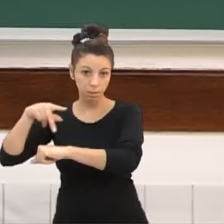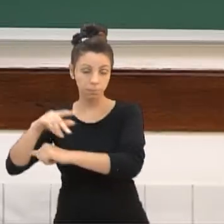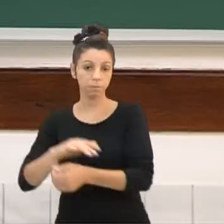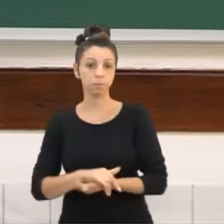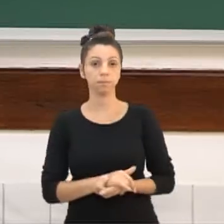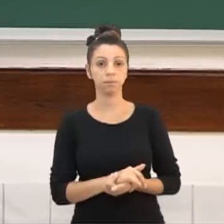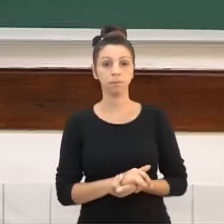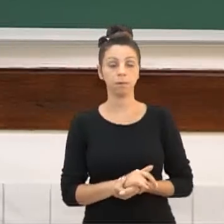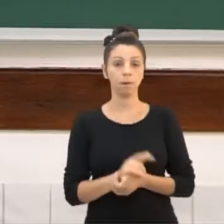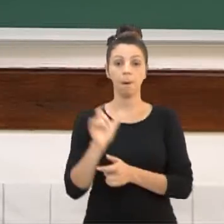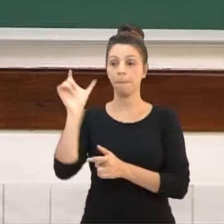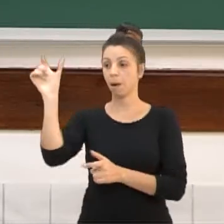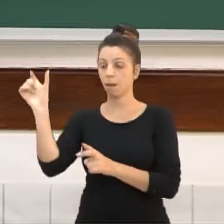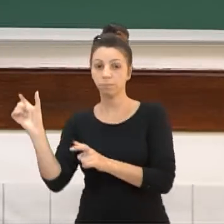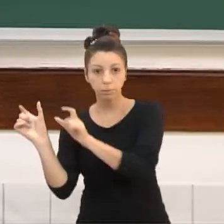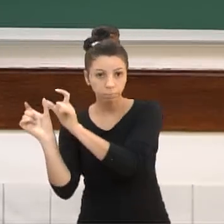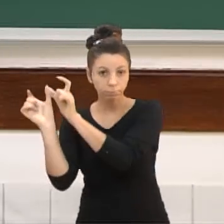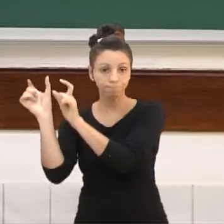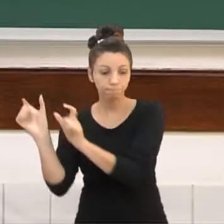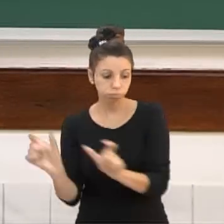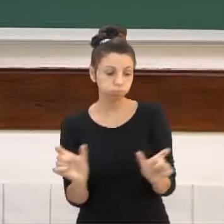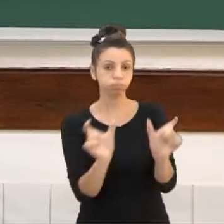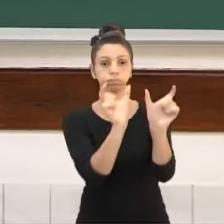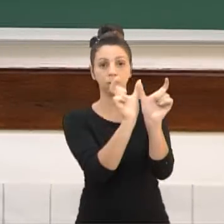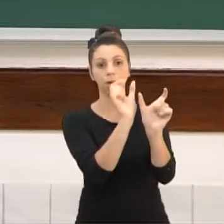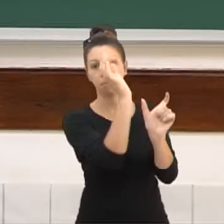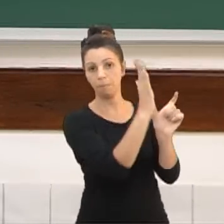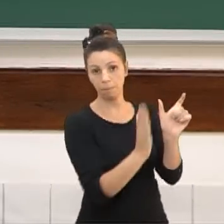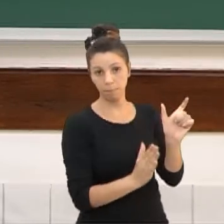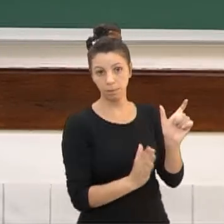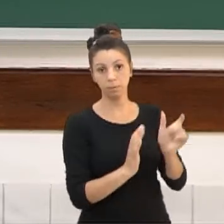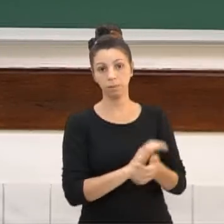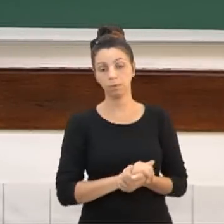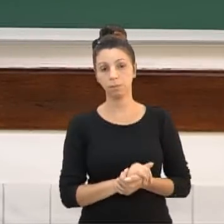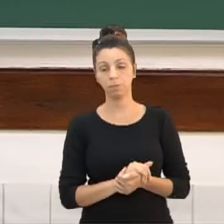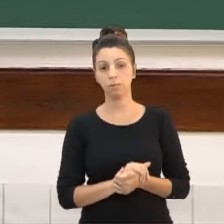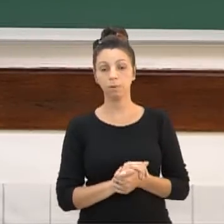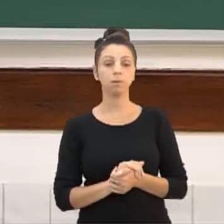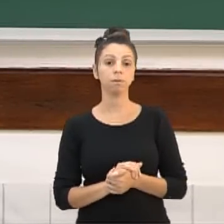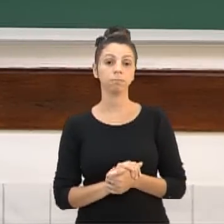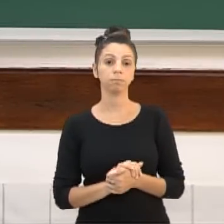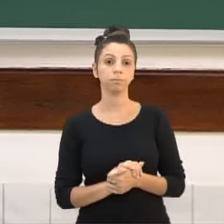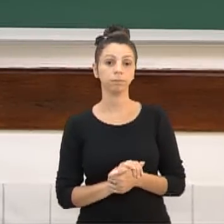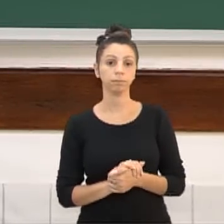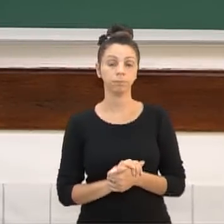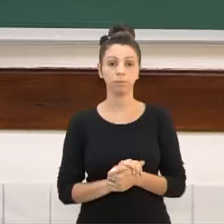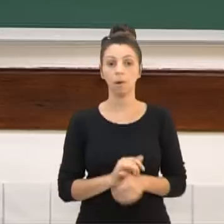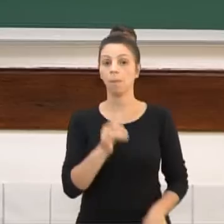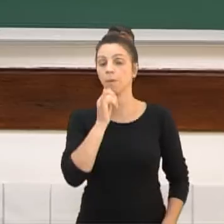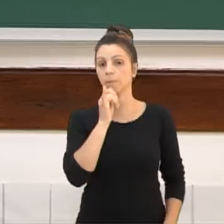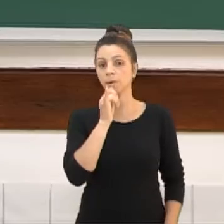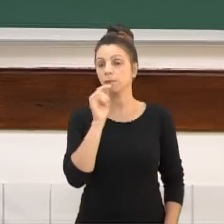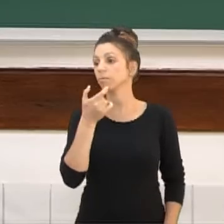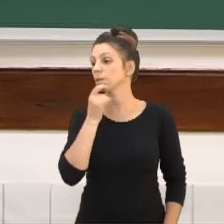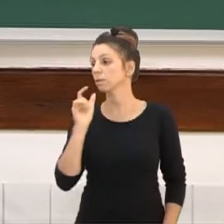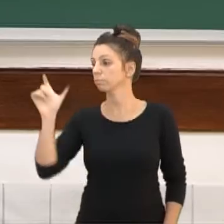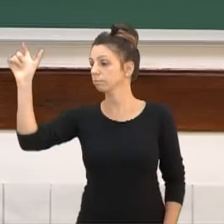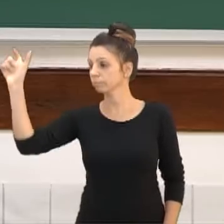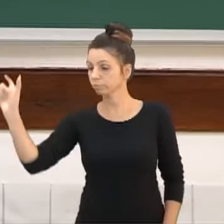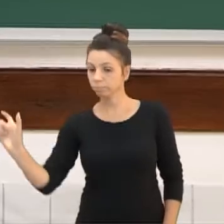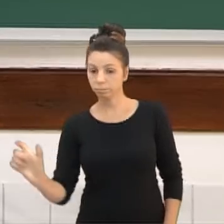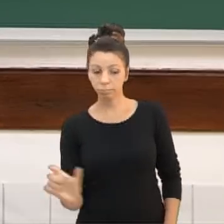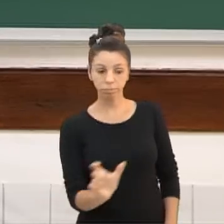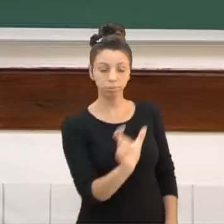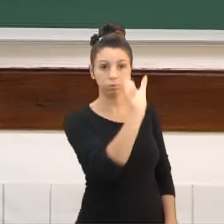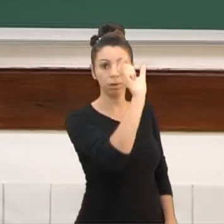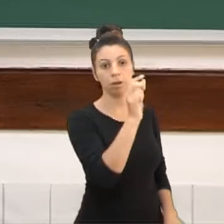nova? Ou a palavra surgiu, né, e a gente de repente já a apropriou, nós nos apropriamos dessa palavra e passamos a